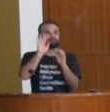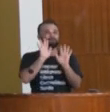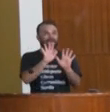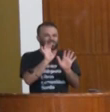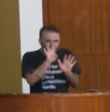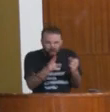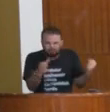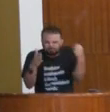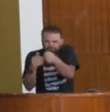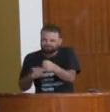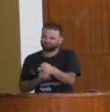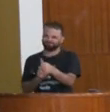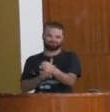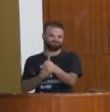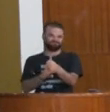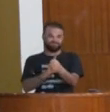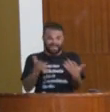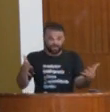efetiva.